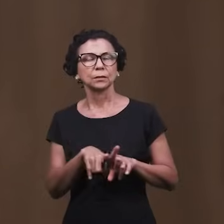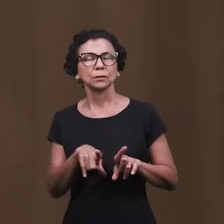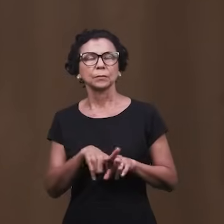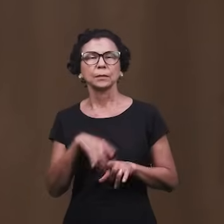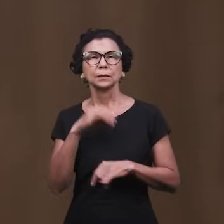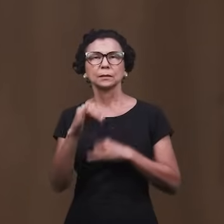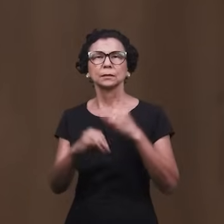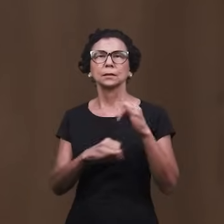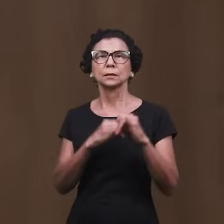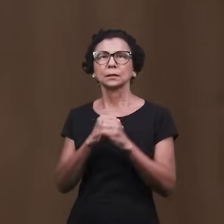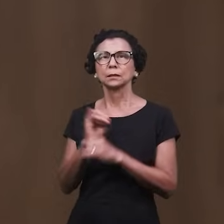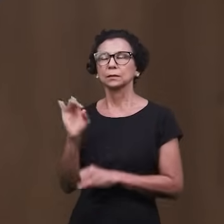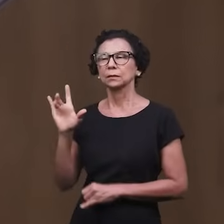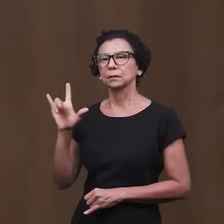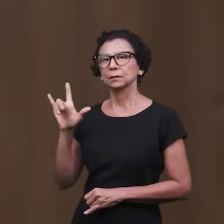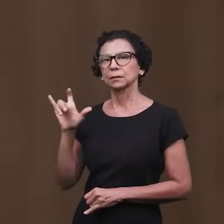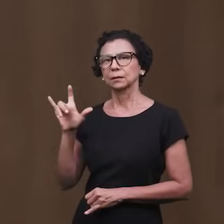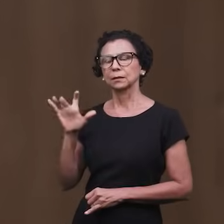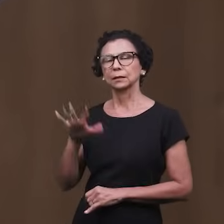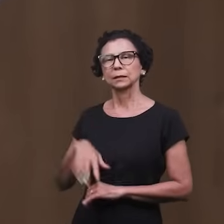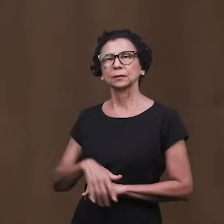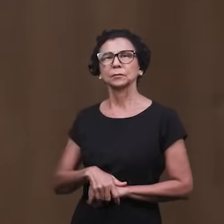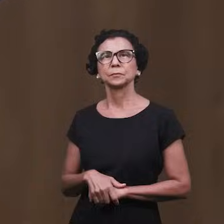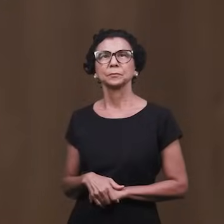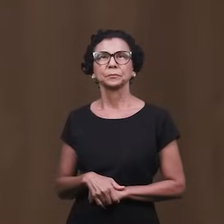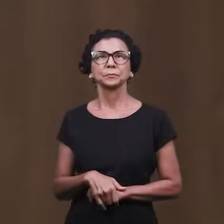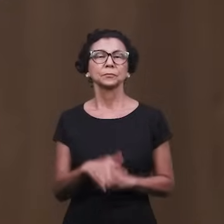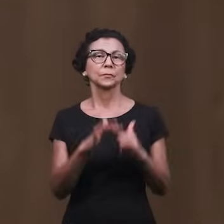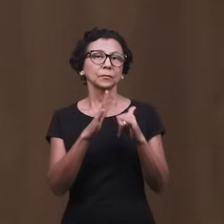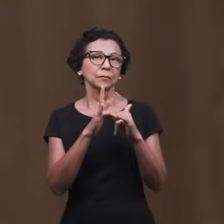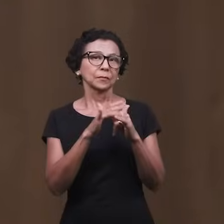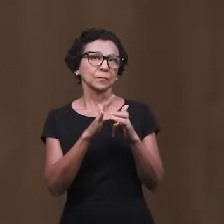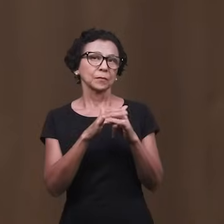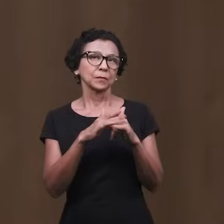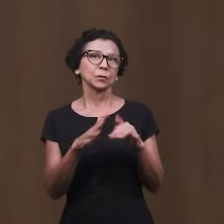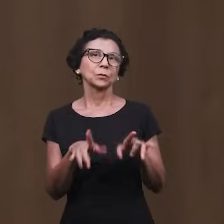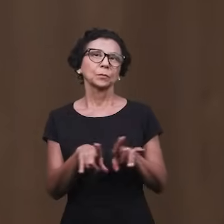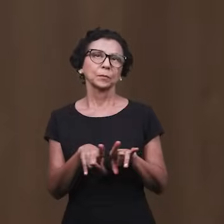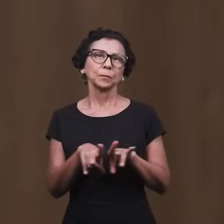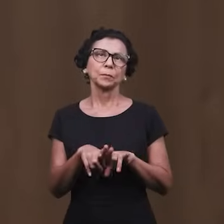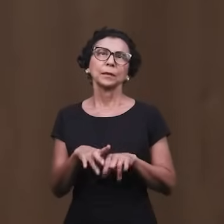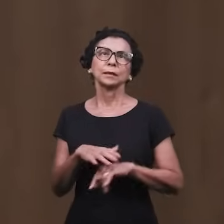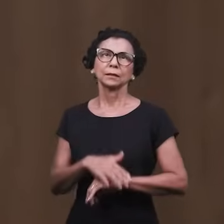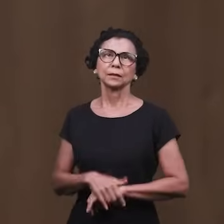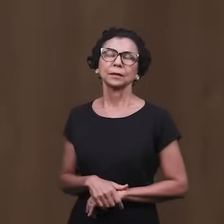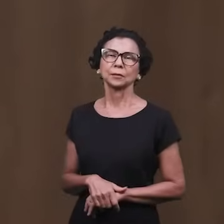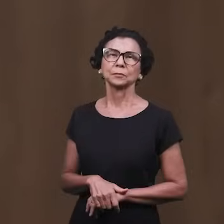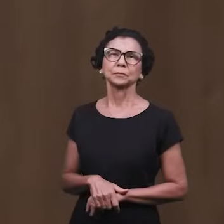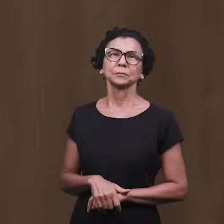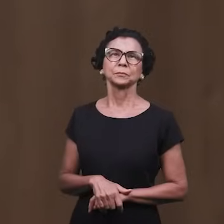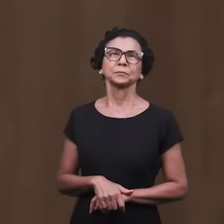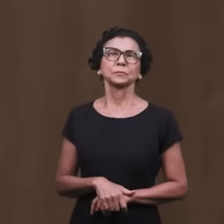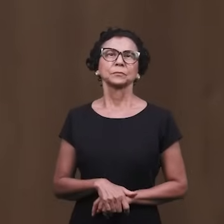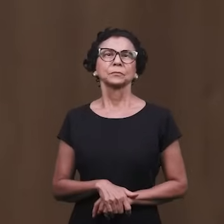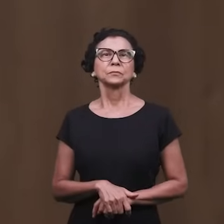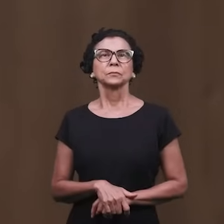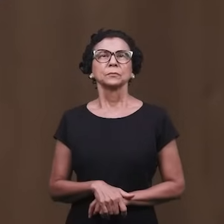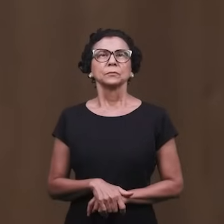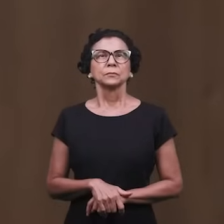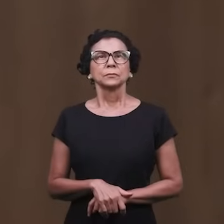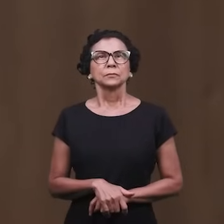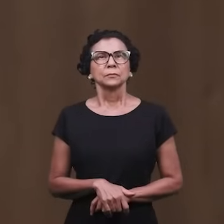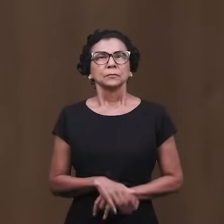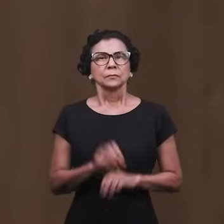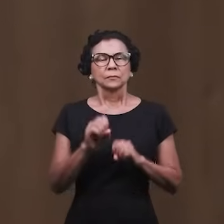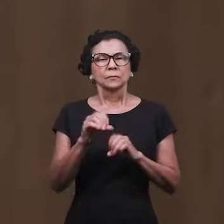eletrônico? Eu tenho meu Instagram, né, que é @belavaiant. E o YouTube também, que eu costumo postar alguns vídeos tocando alguns louvores,